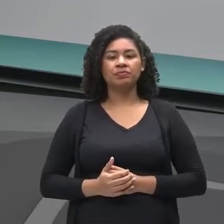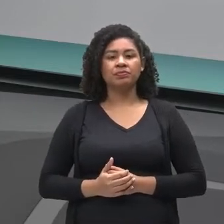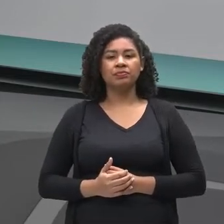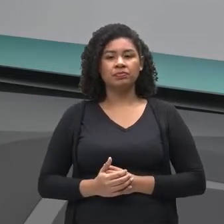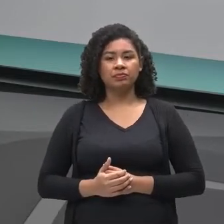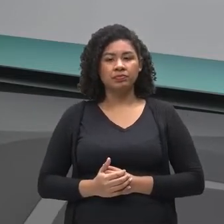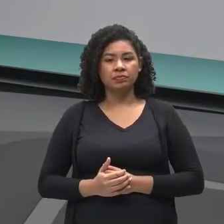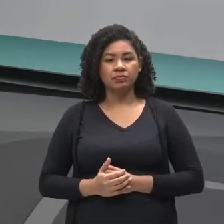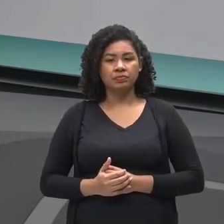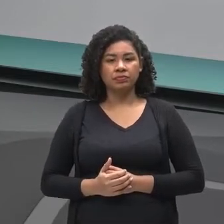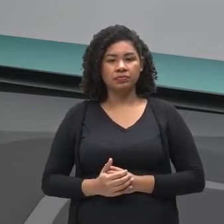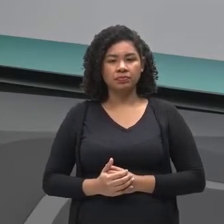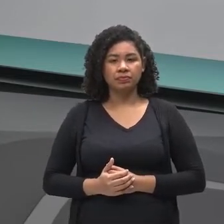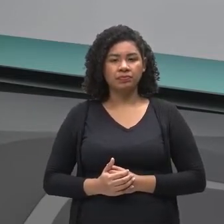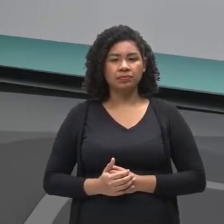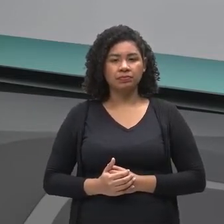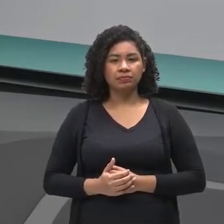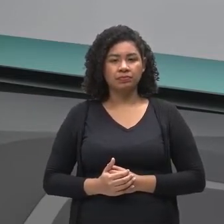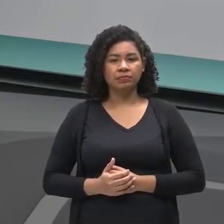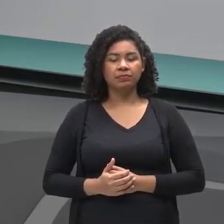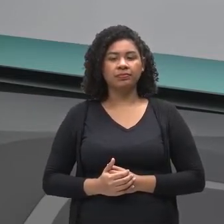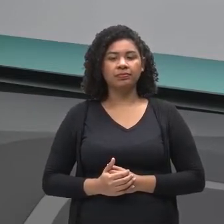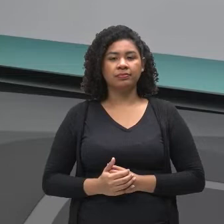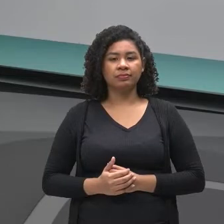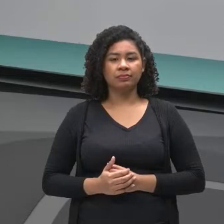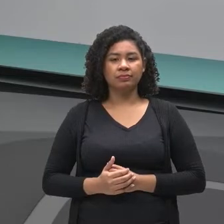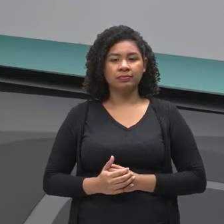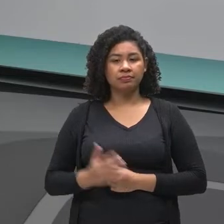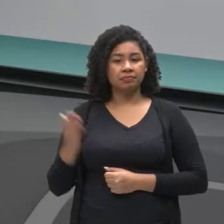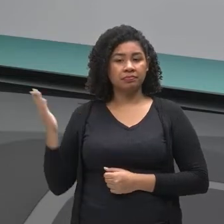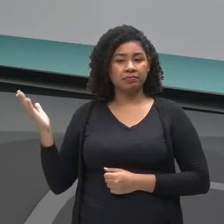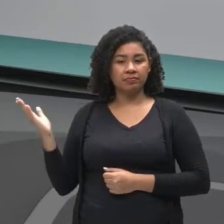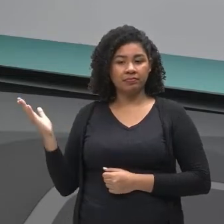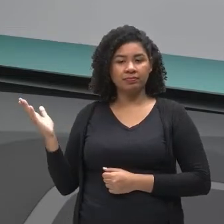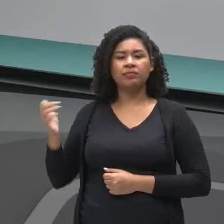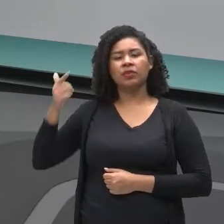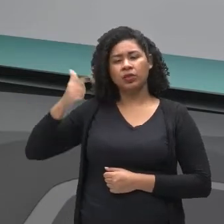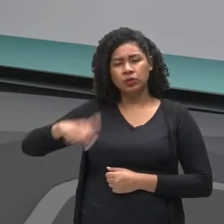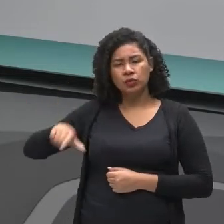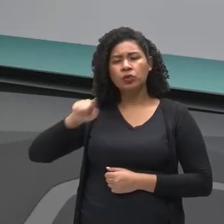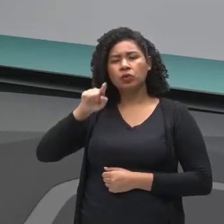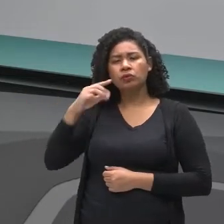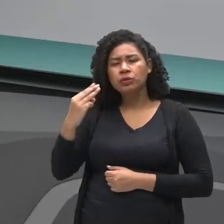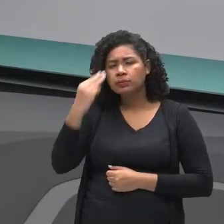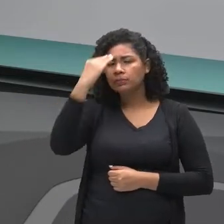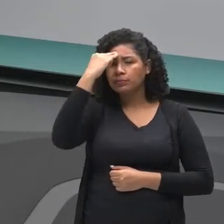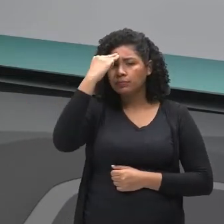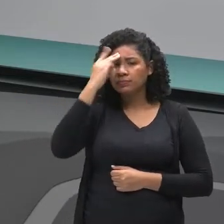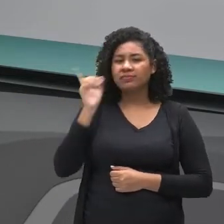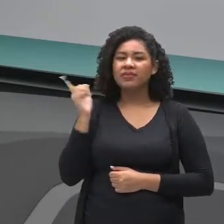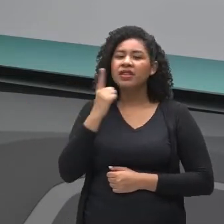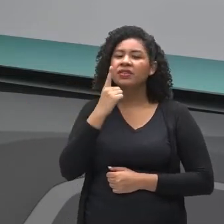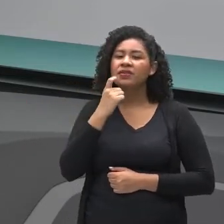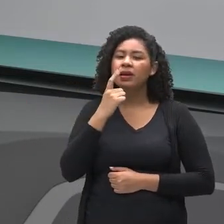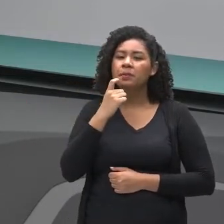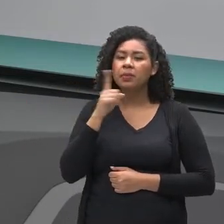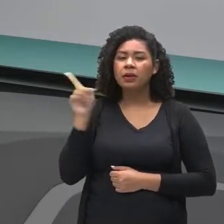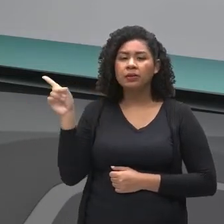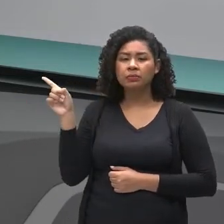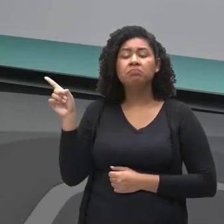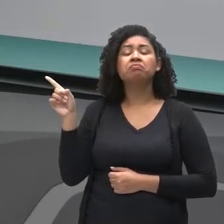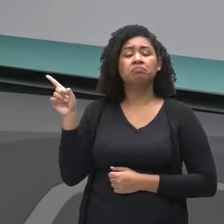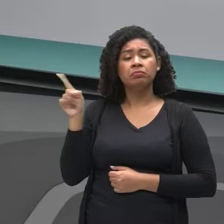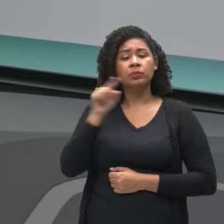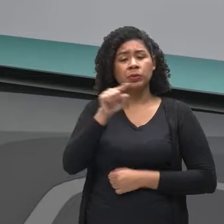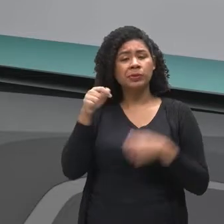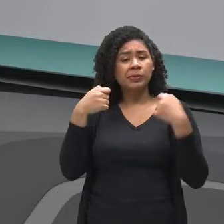né? Colocamos aí mais uma vez as palavras-chave e os números para a gente fixar bem, que a gente precisa atentar para